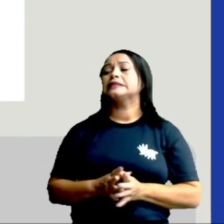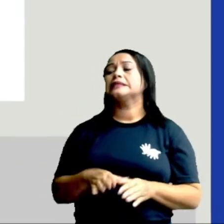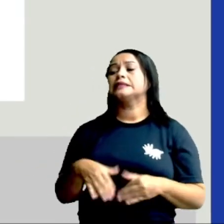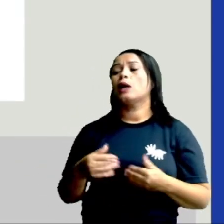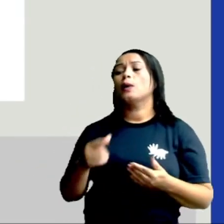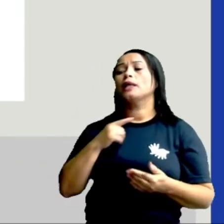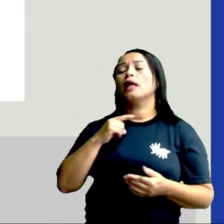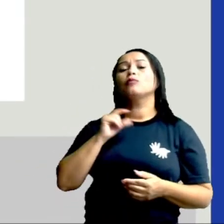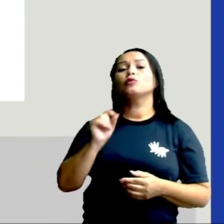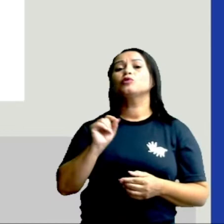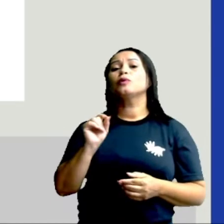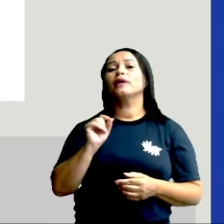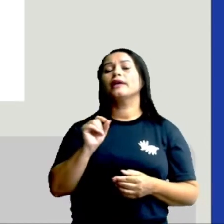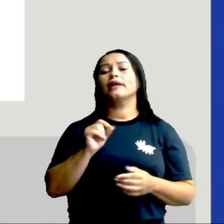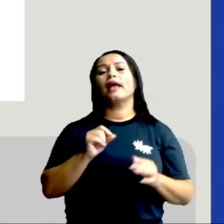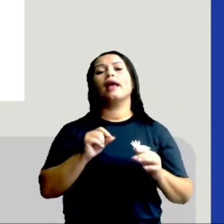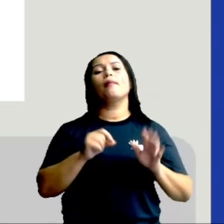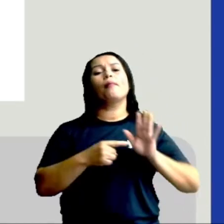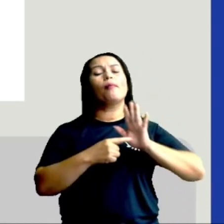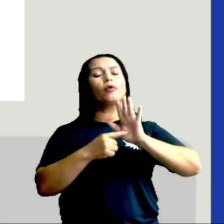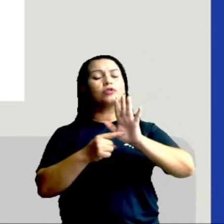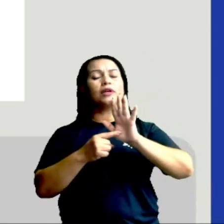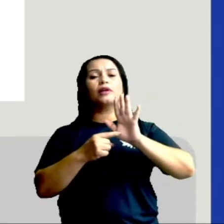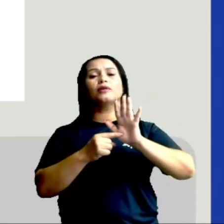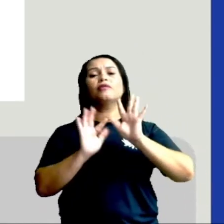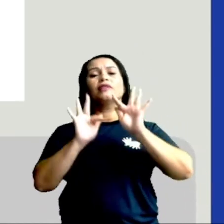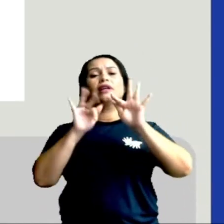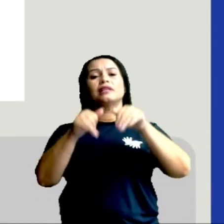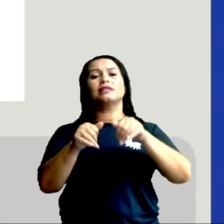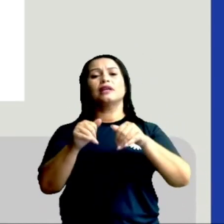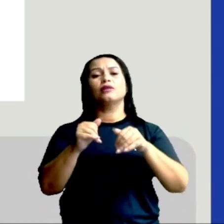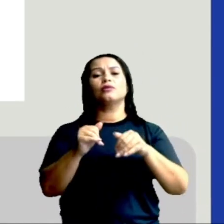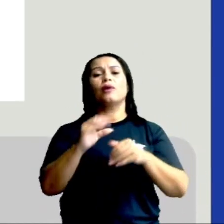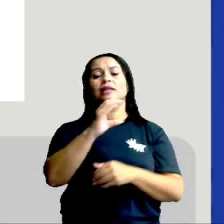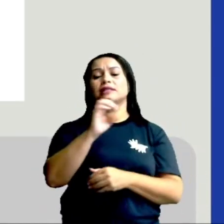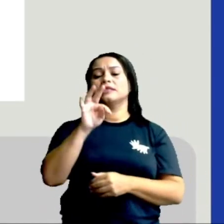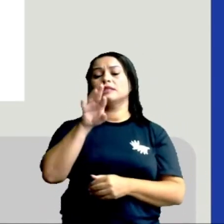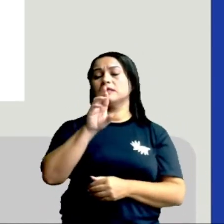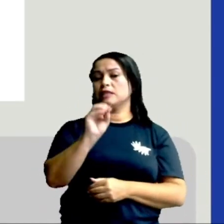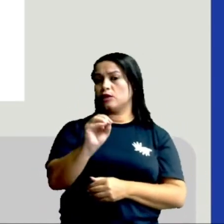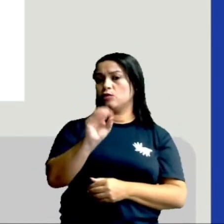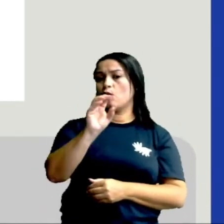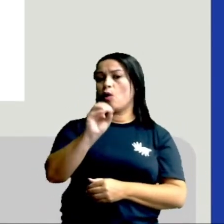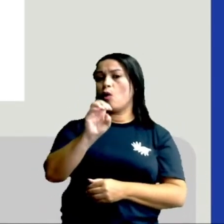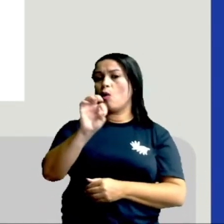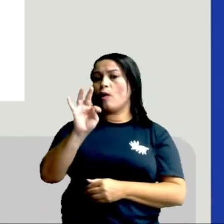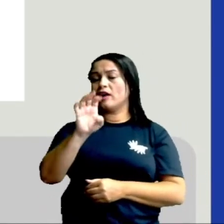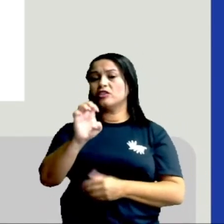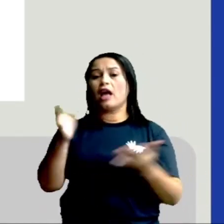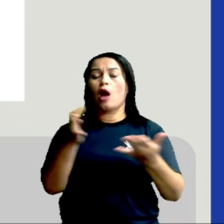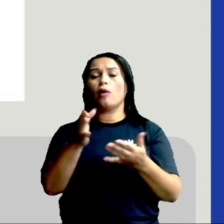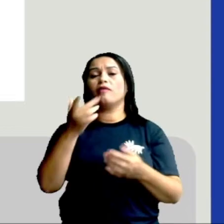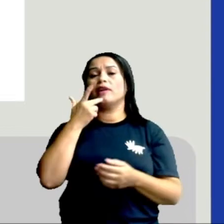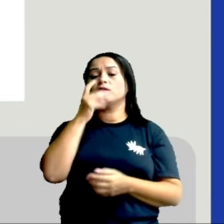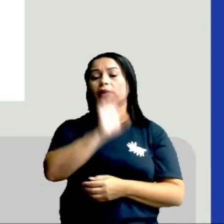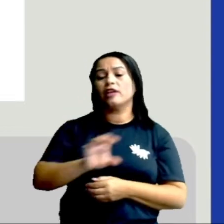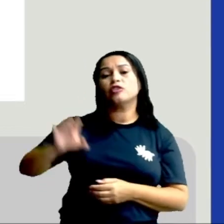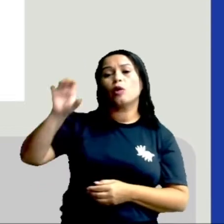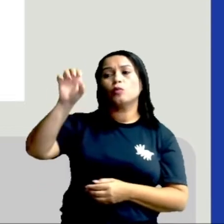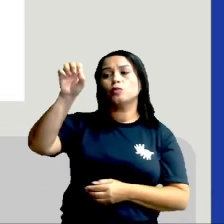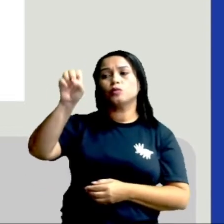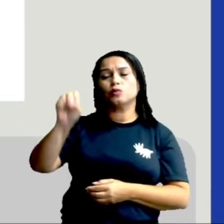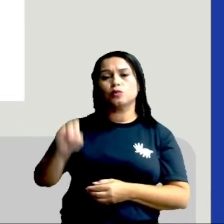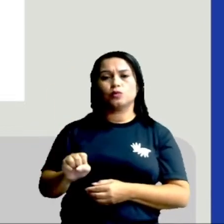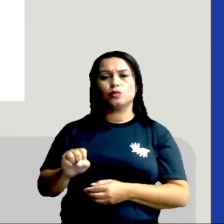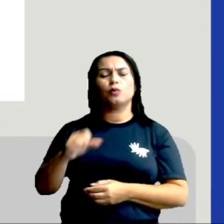Então aqui a gente encerrando a região centro-oeste, vamos agora falar um pouquinho sobre a região sul. Tá? Então